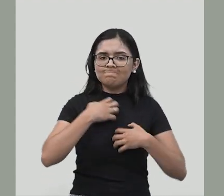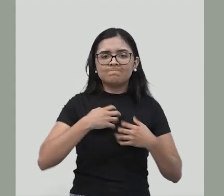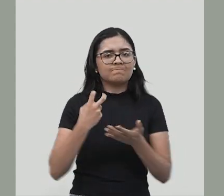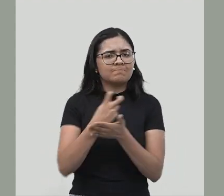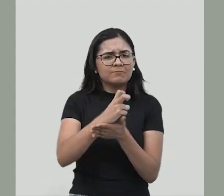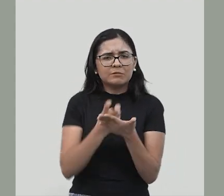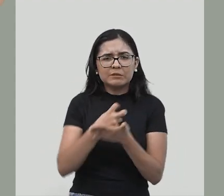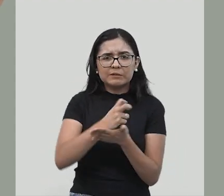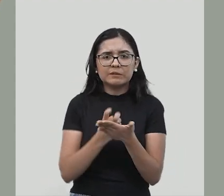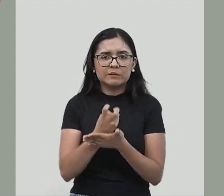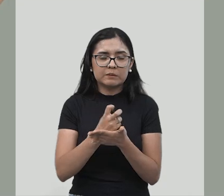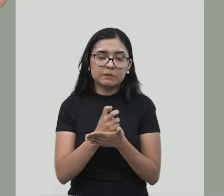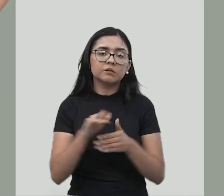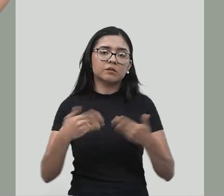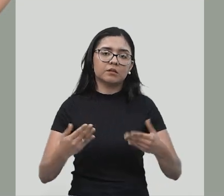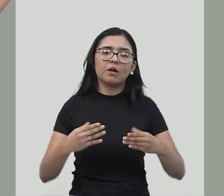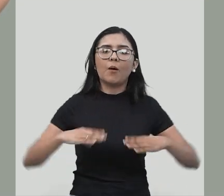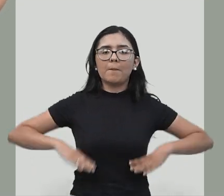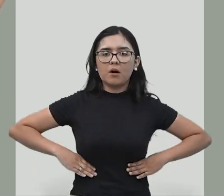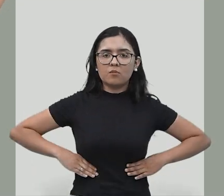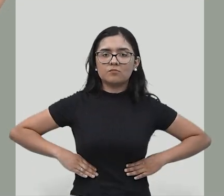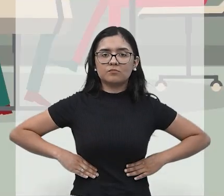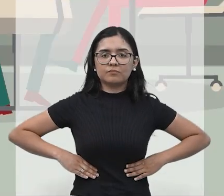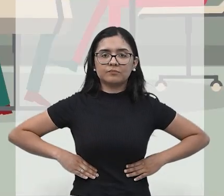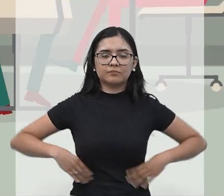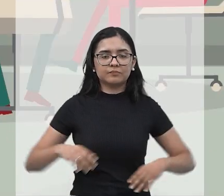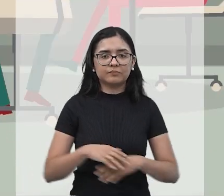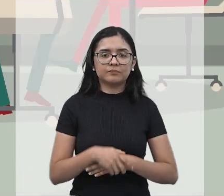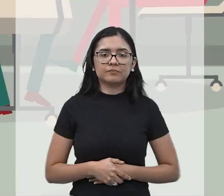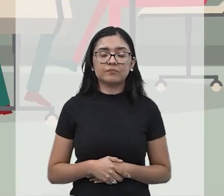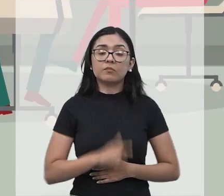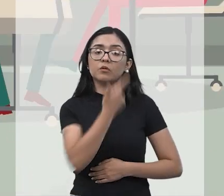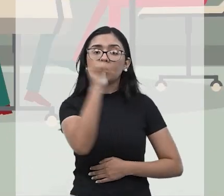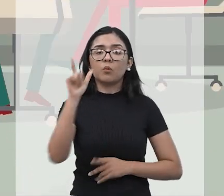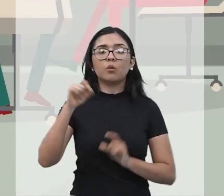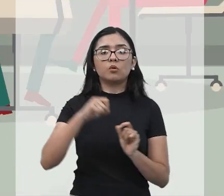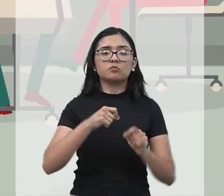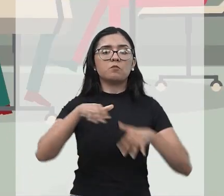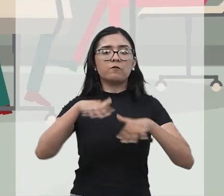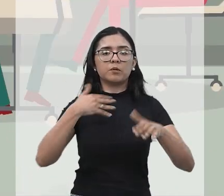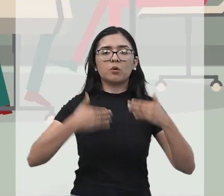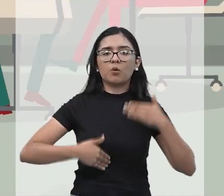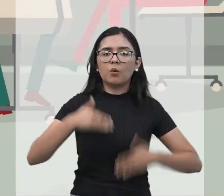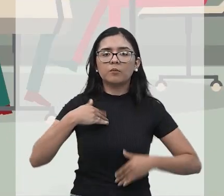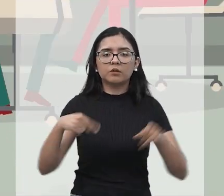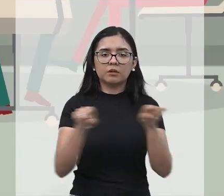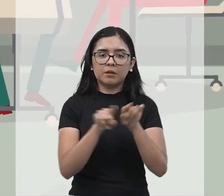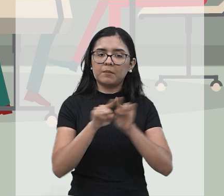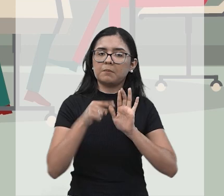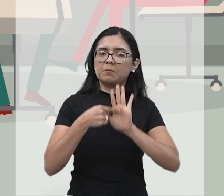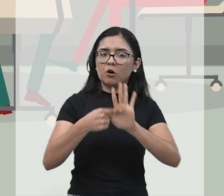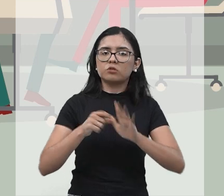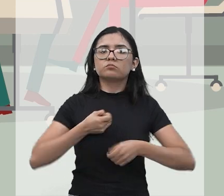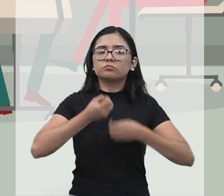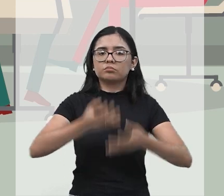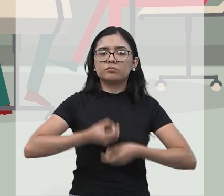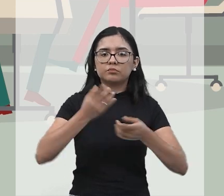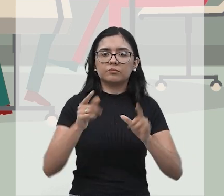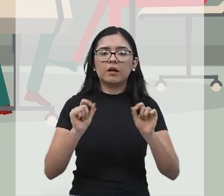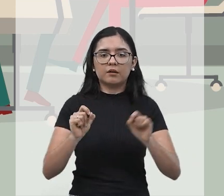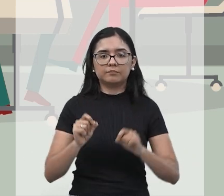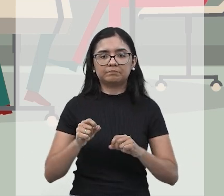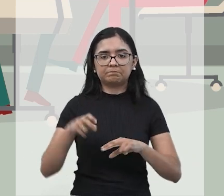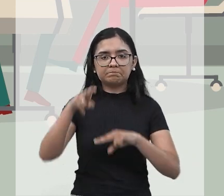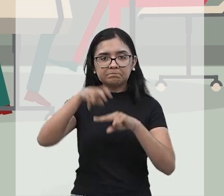ou urgência, as mãos venham para a cintura. Outra movimentação corporal que traz uma mensagem é